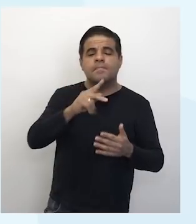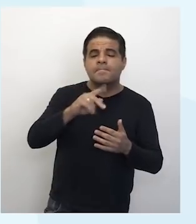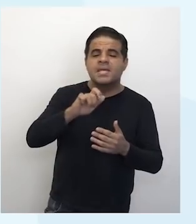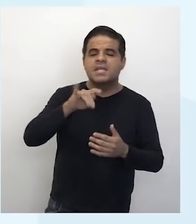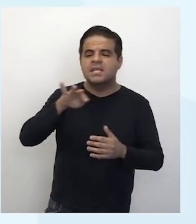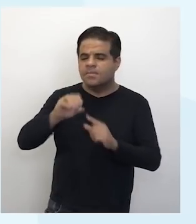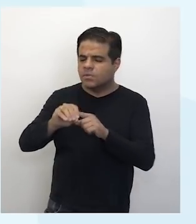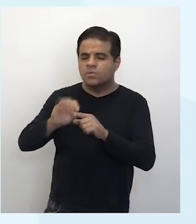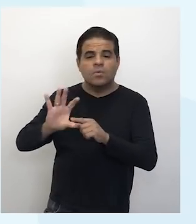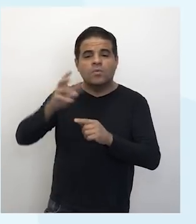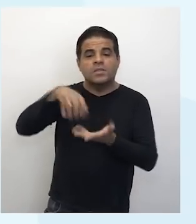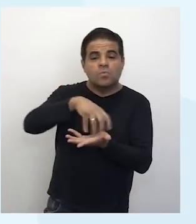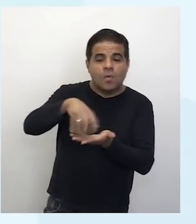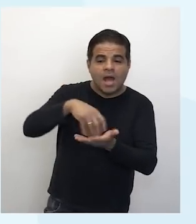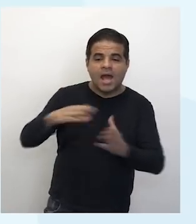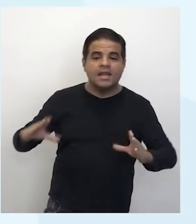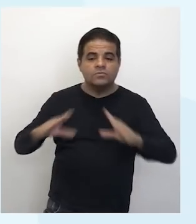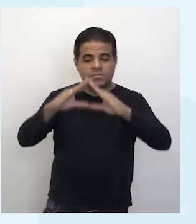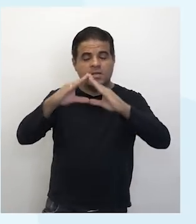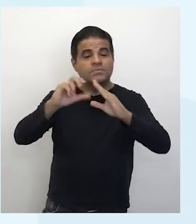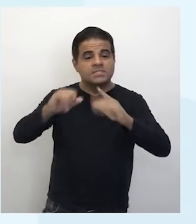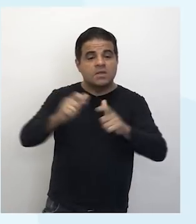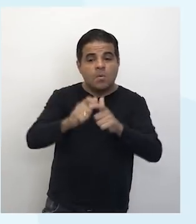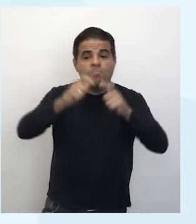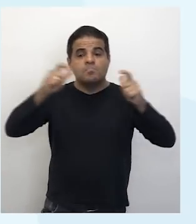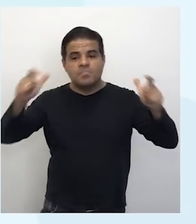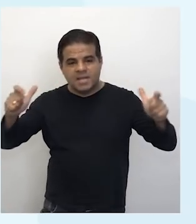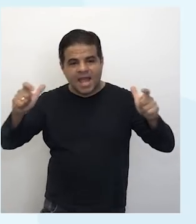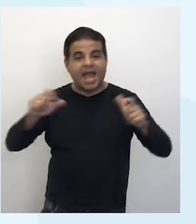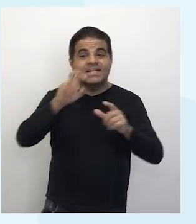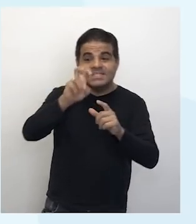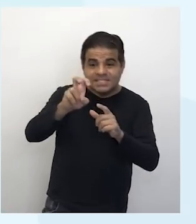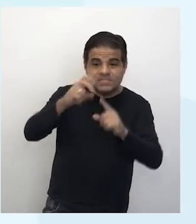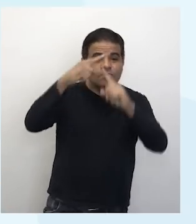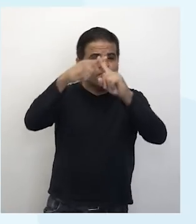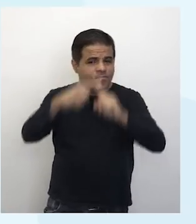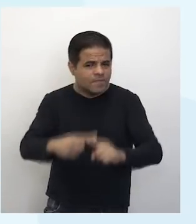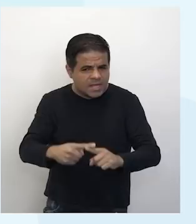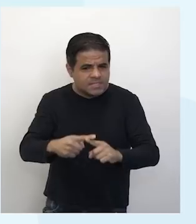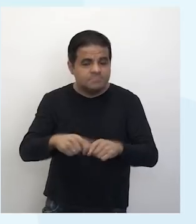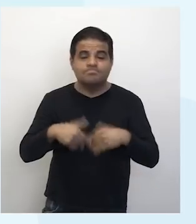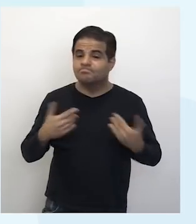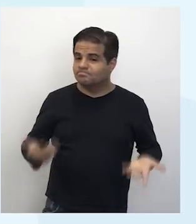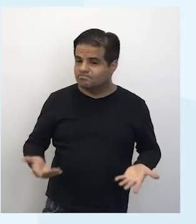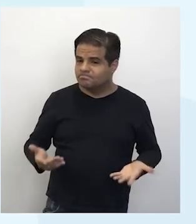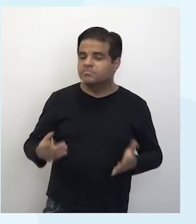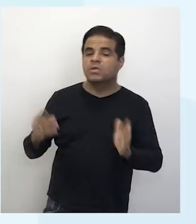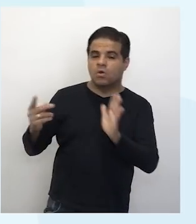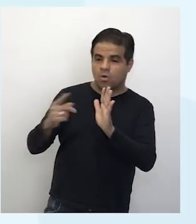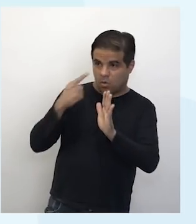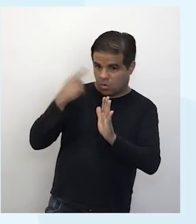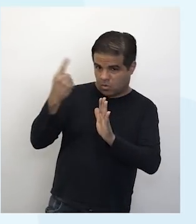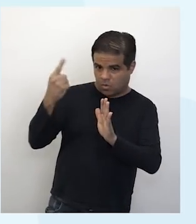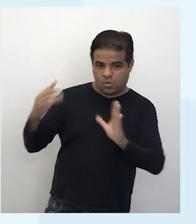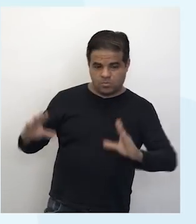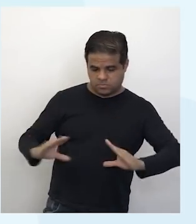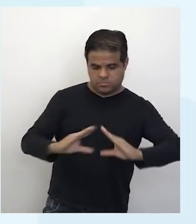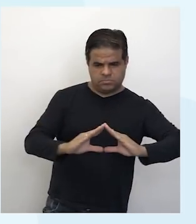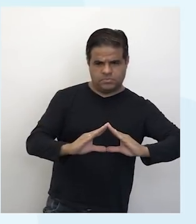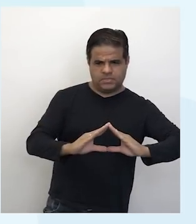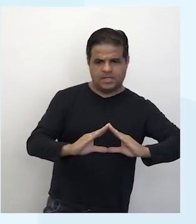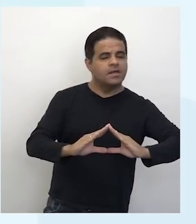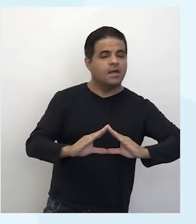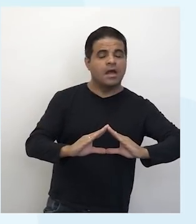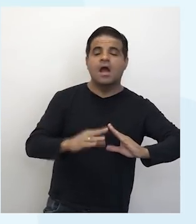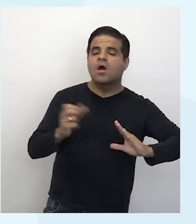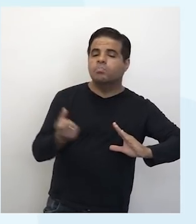perímetro e a área do triângulo se ampliarmos os lados 5 vezes? Eu vou fazer o original aí. Eu vou dar um tempo para